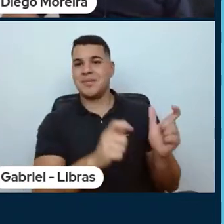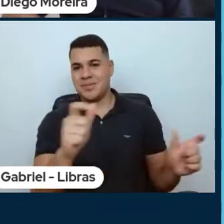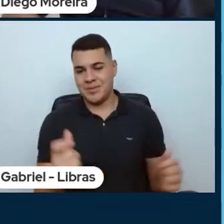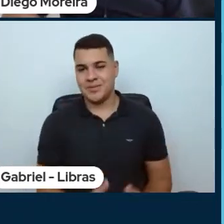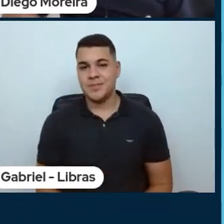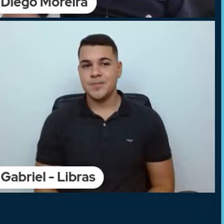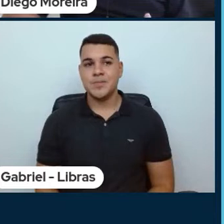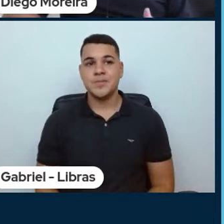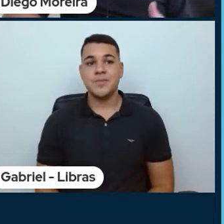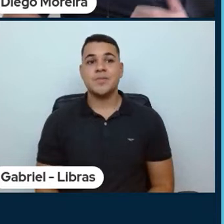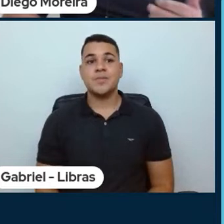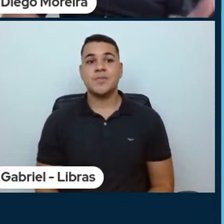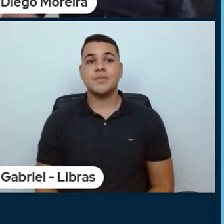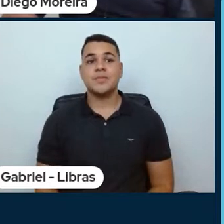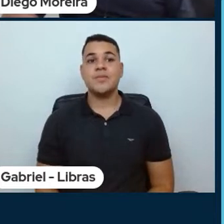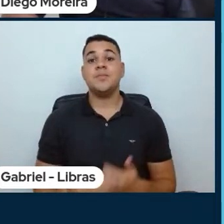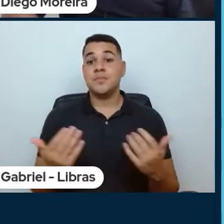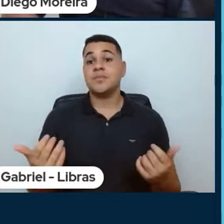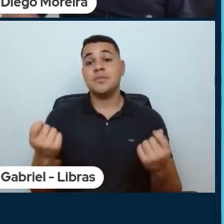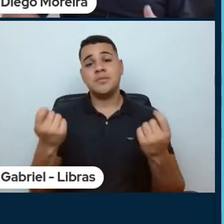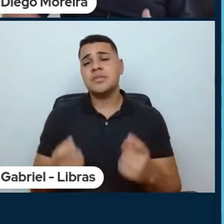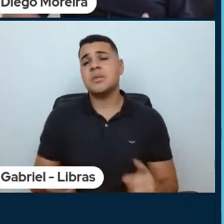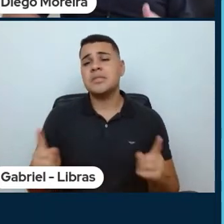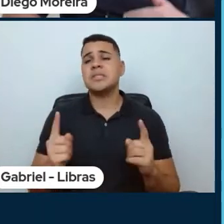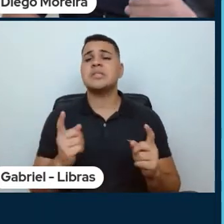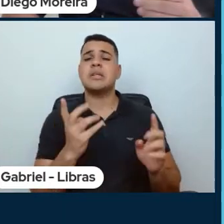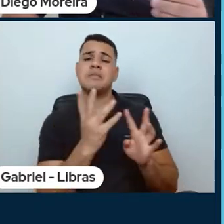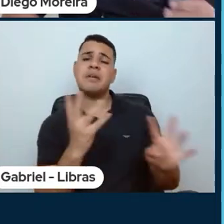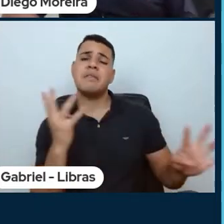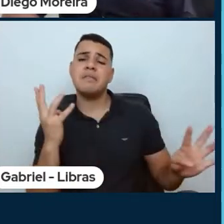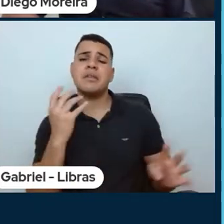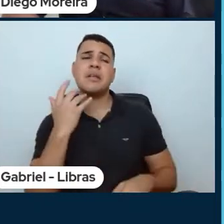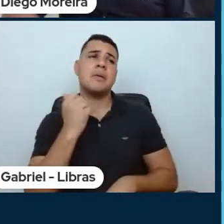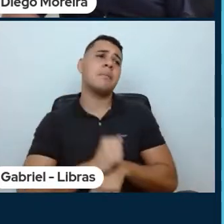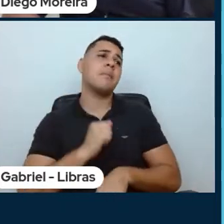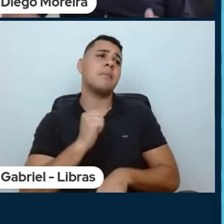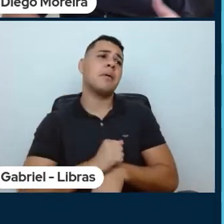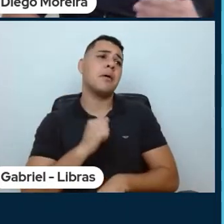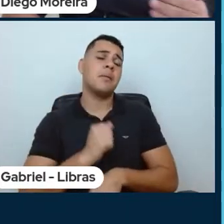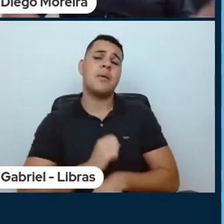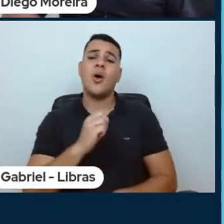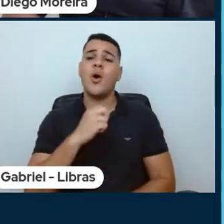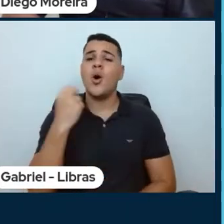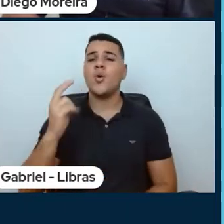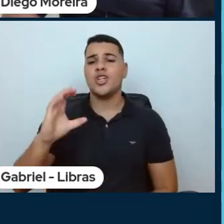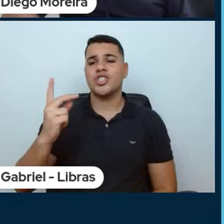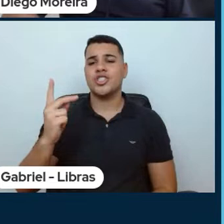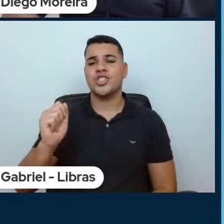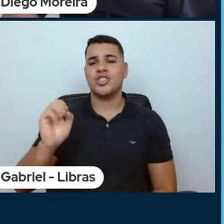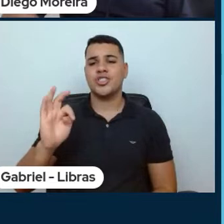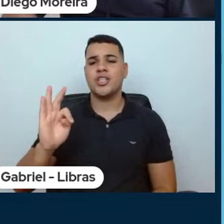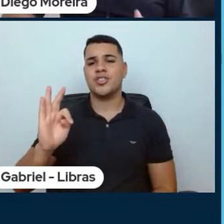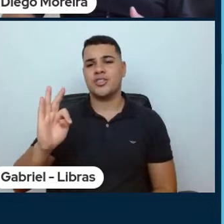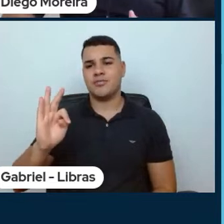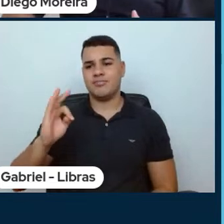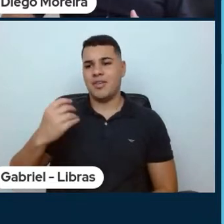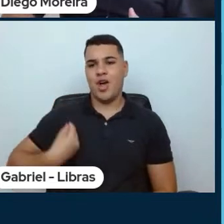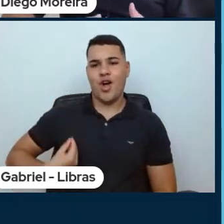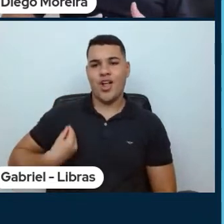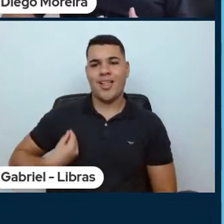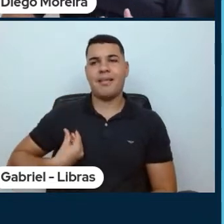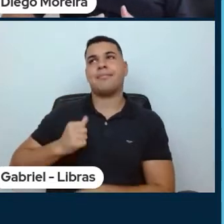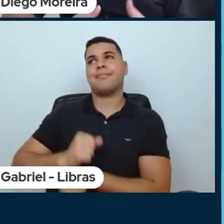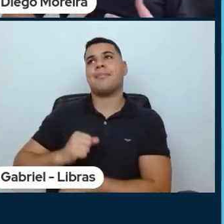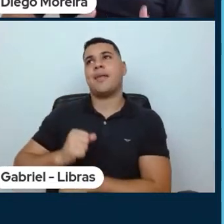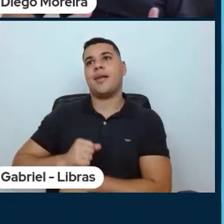né. Então você não precisa ficar na linha esperando, você não precisa ficar no chat online aguardando na fila a sua vez, né, isso é um ganho